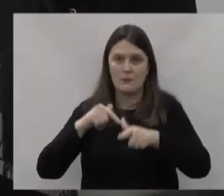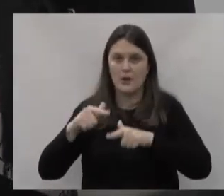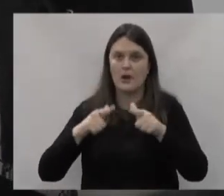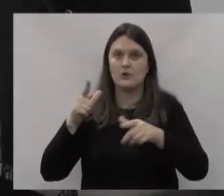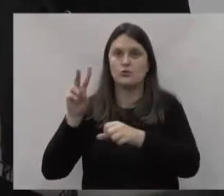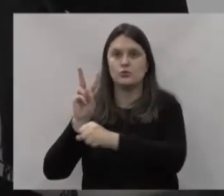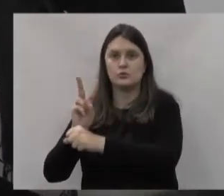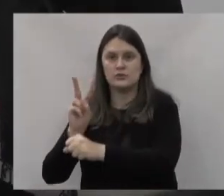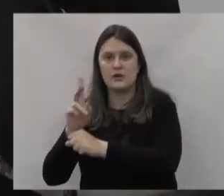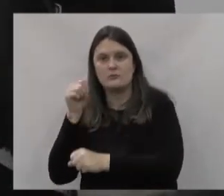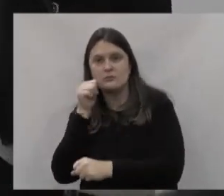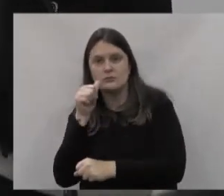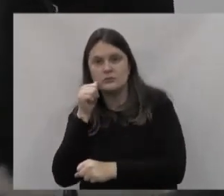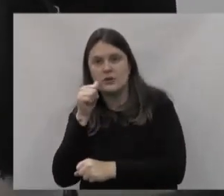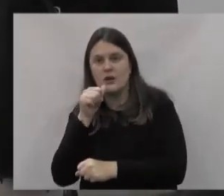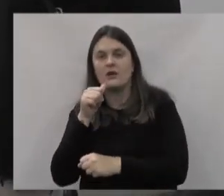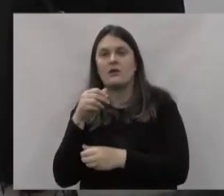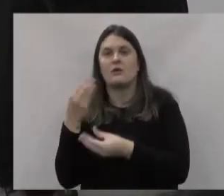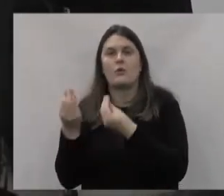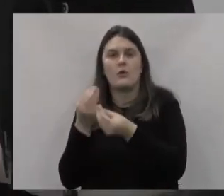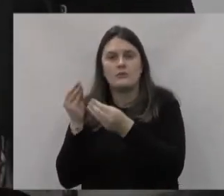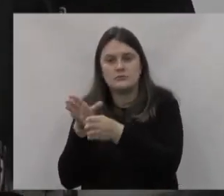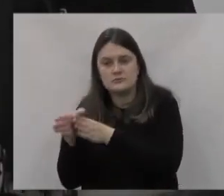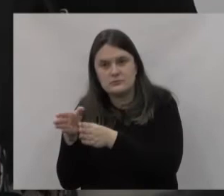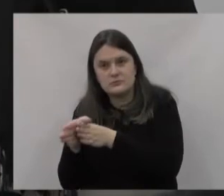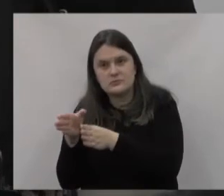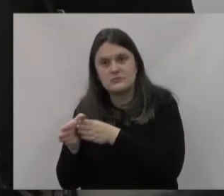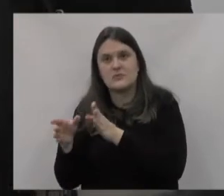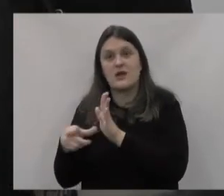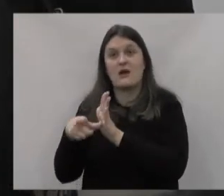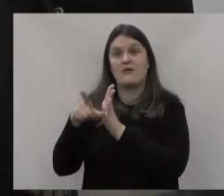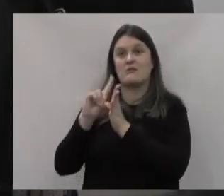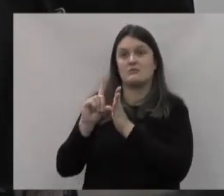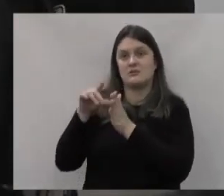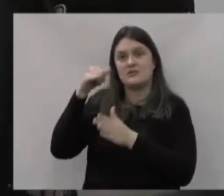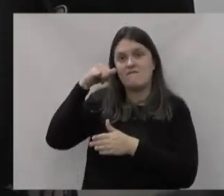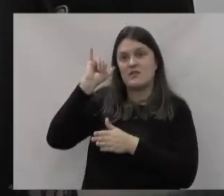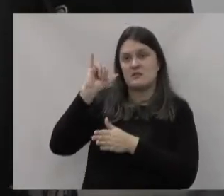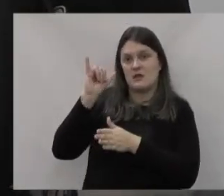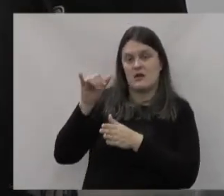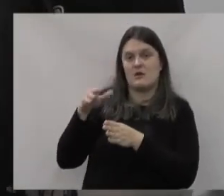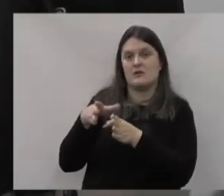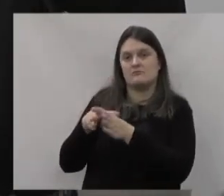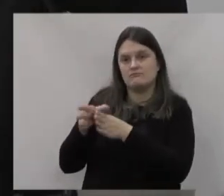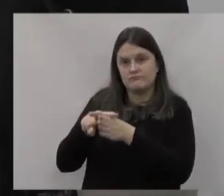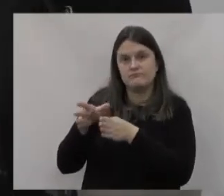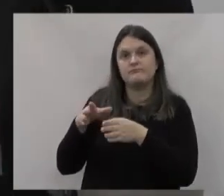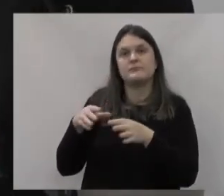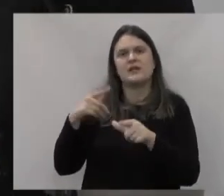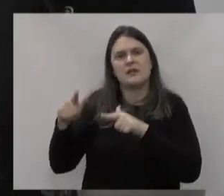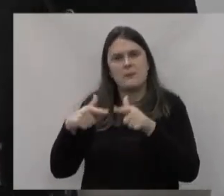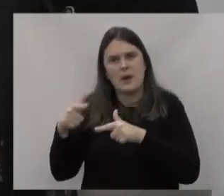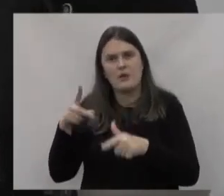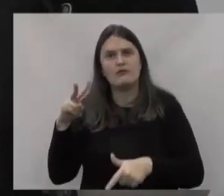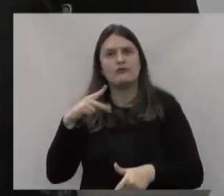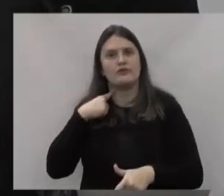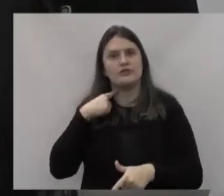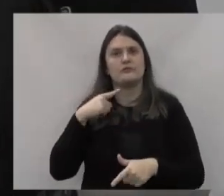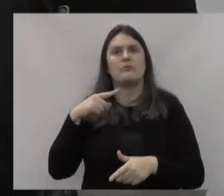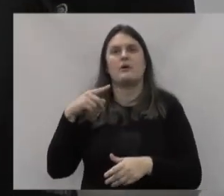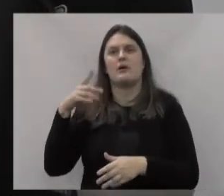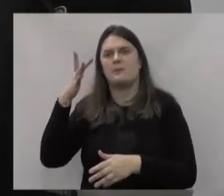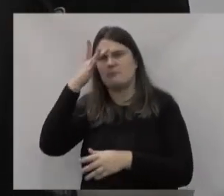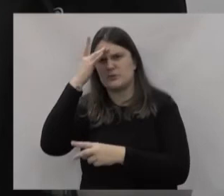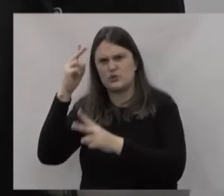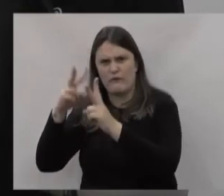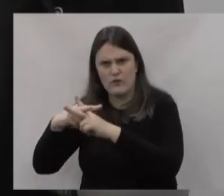medidas de proteção, de aconselhamentos, de ação preventivas, né? Trabalhamos no caso de vítimas, também